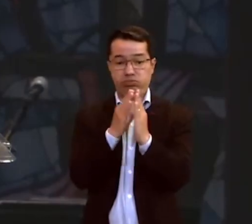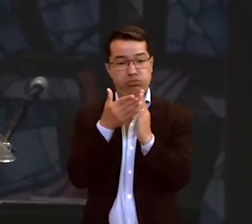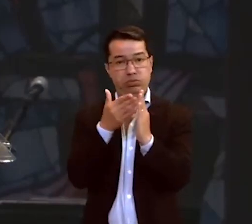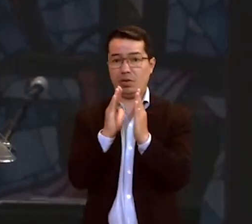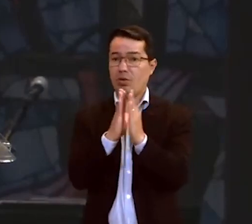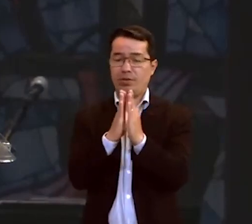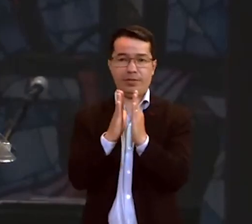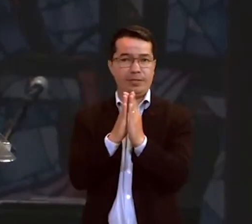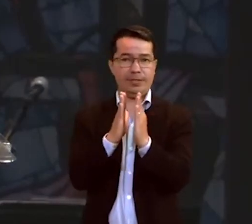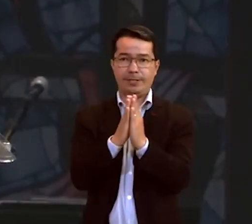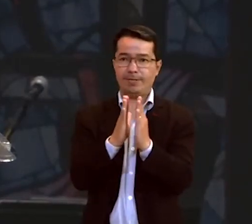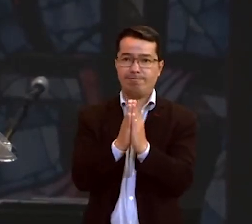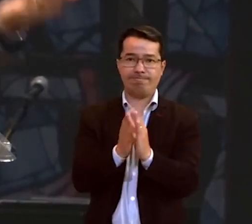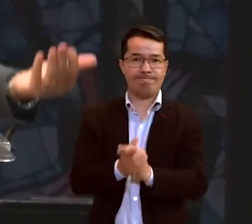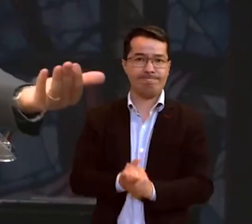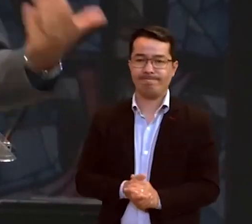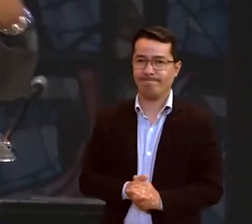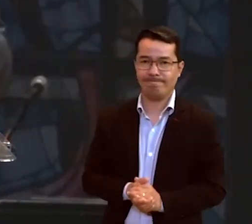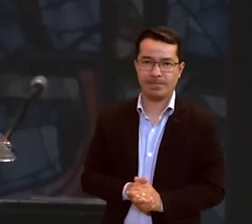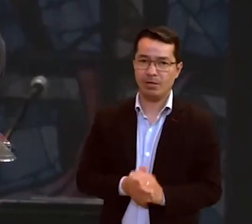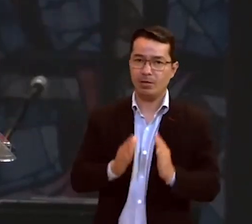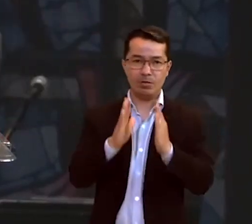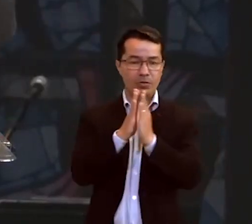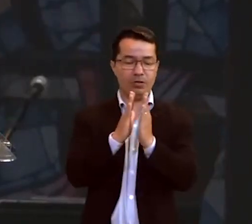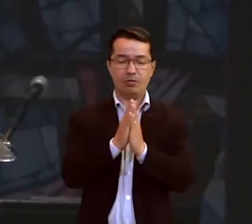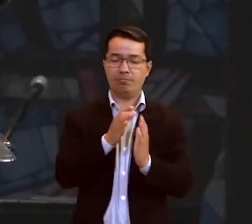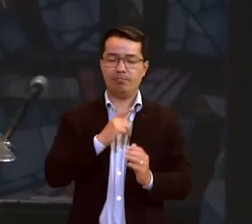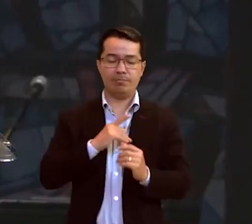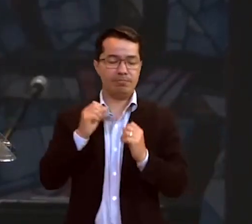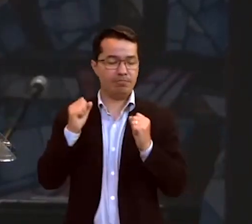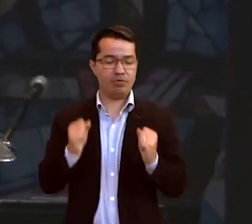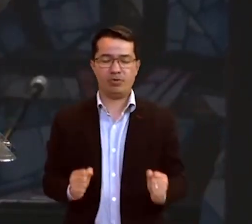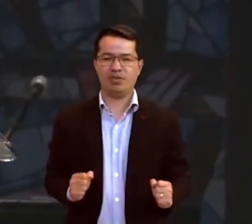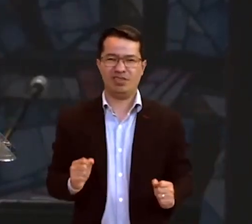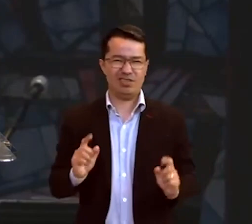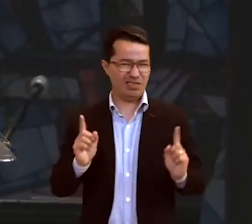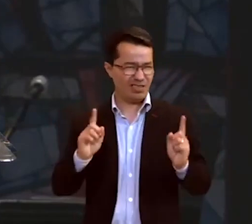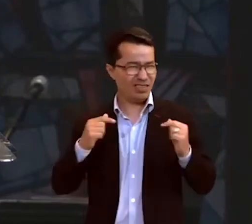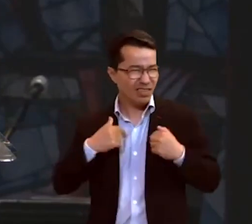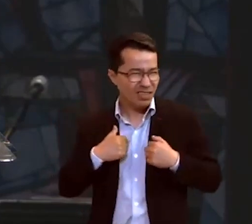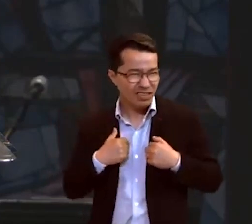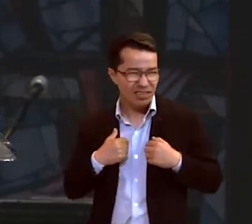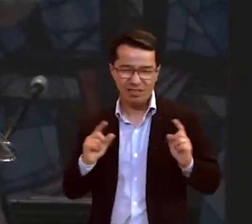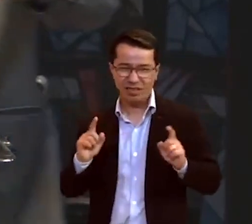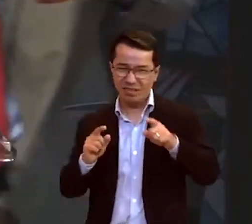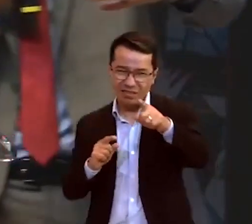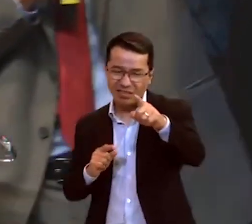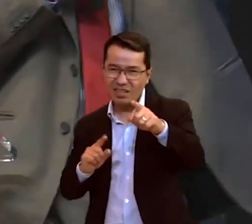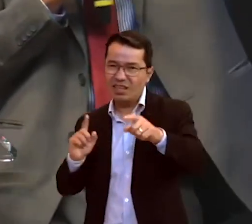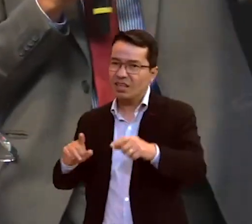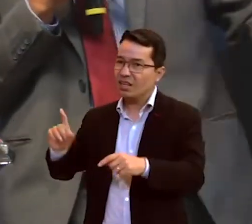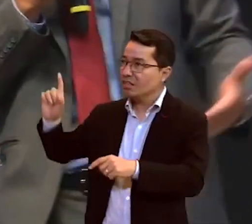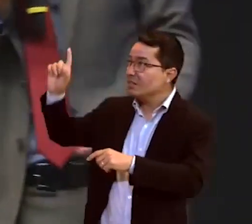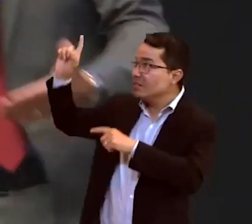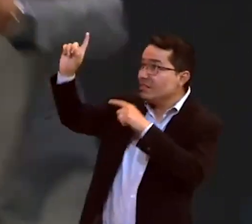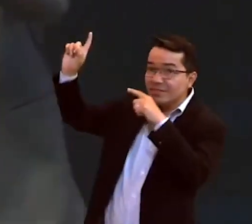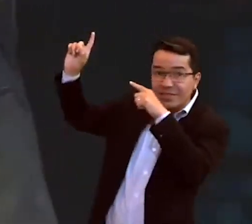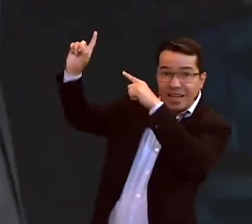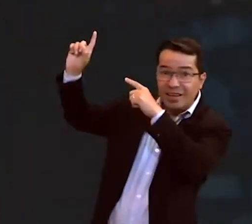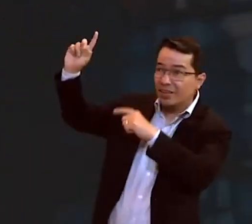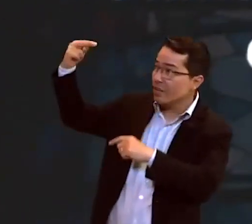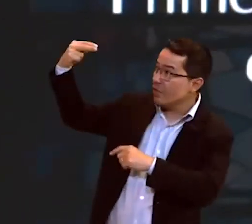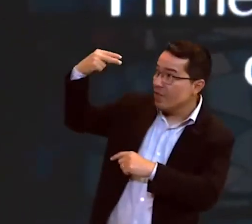Deus colocou, para justamente não sou eu, não é você, não é quem ora, não é quem recebe a oração, mas é aquele que ouve, que vai